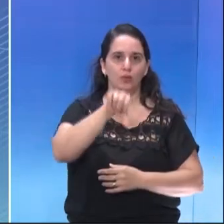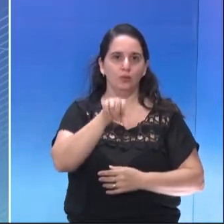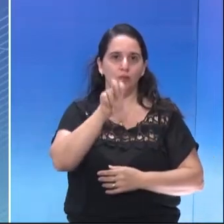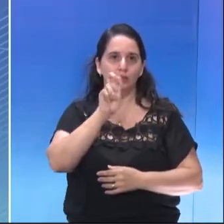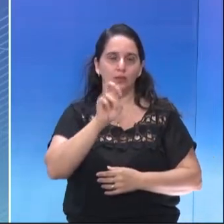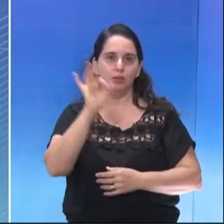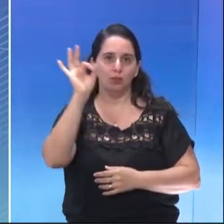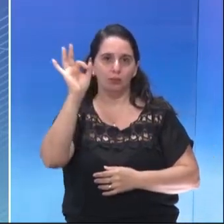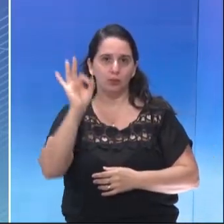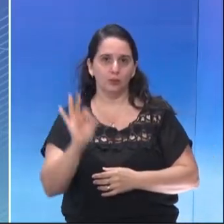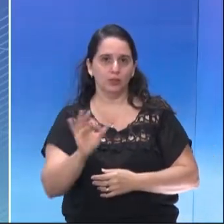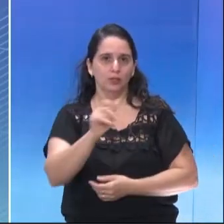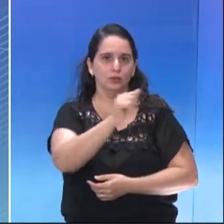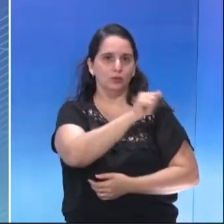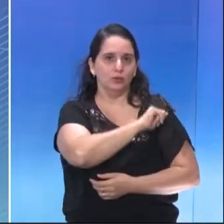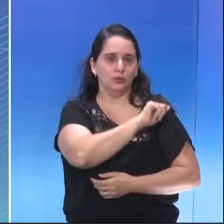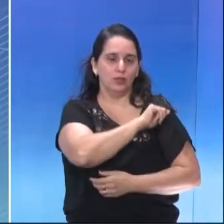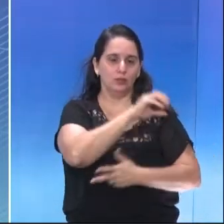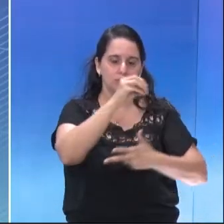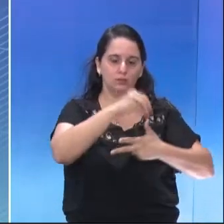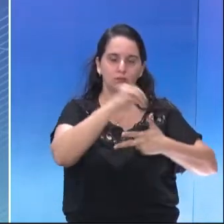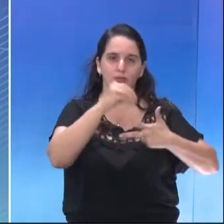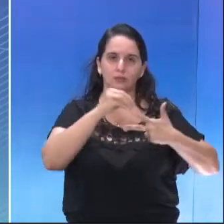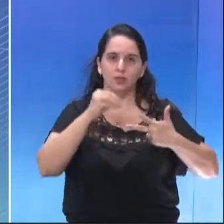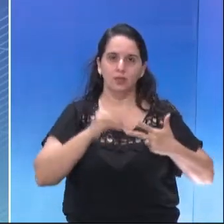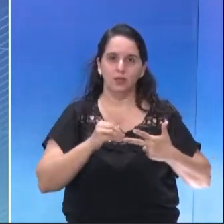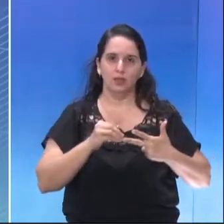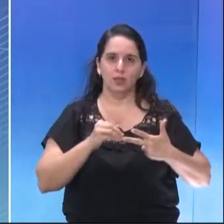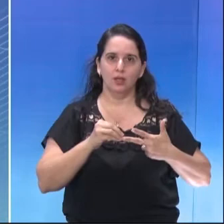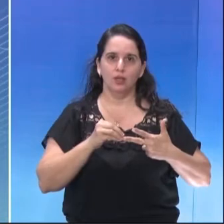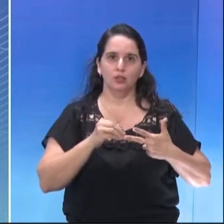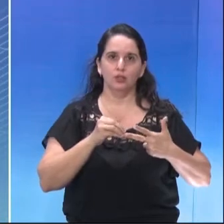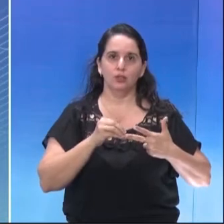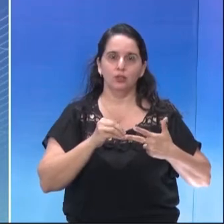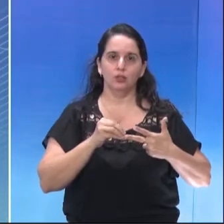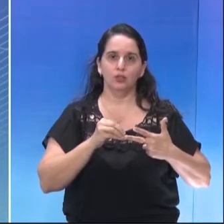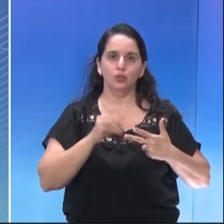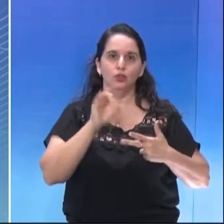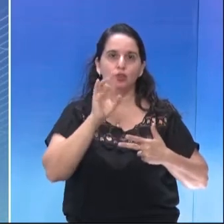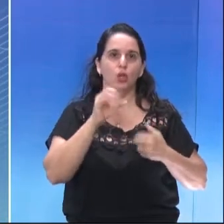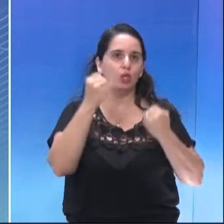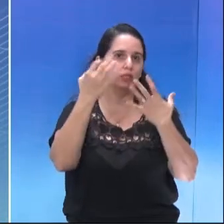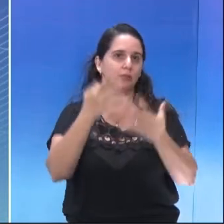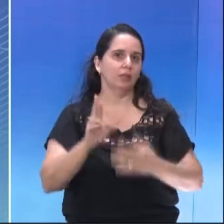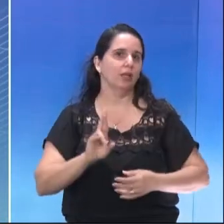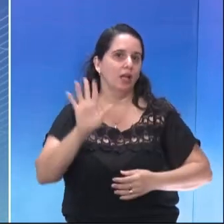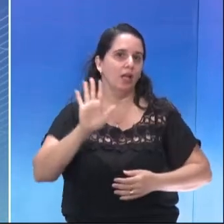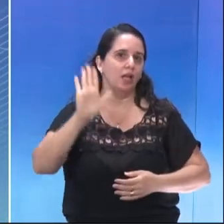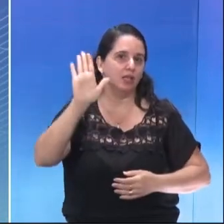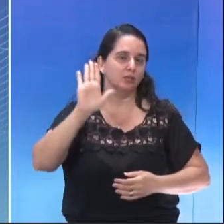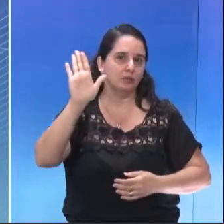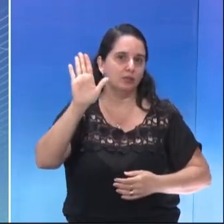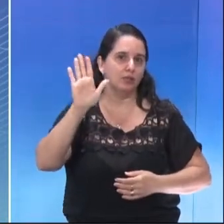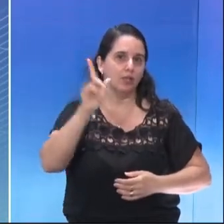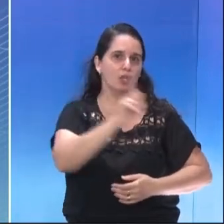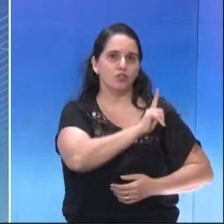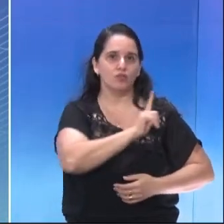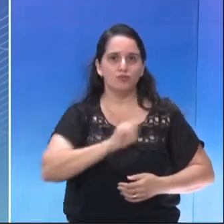95% dos candidatos jogam tudo nas costas de governos, sejam eles da esfera